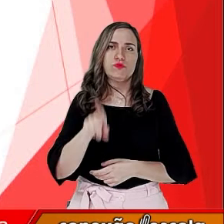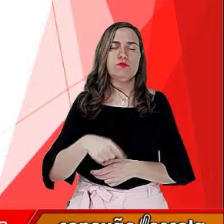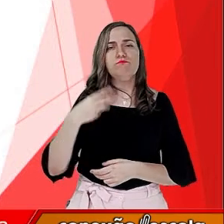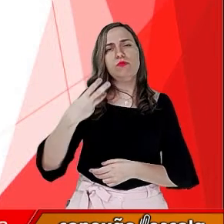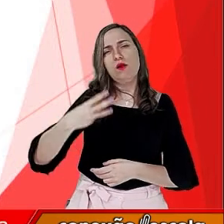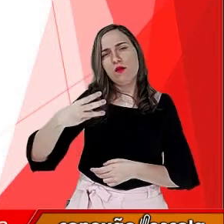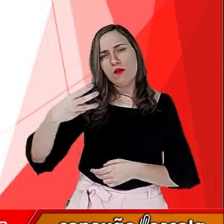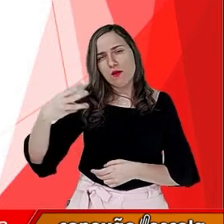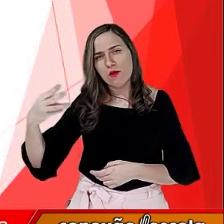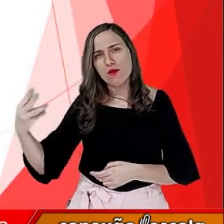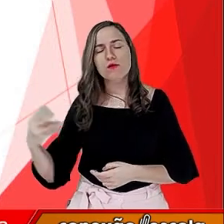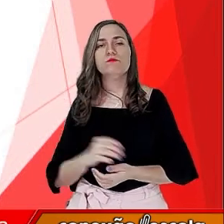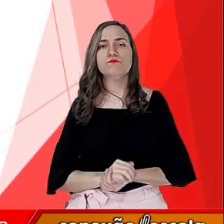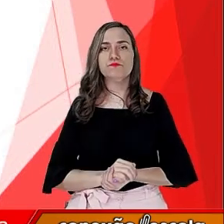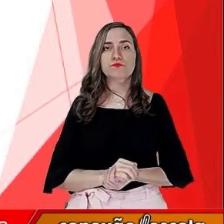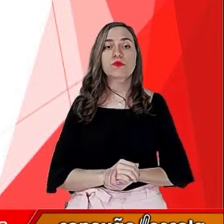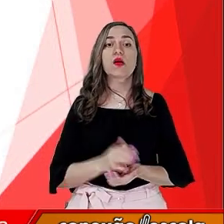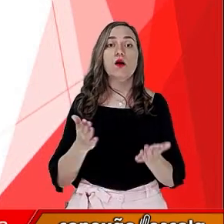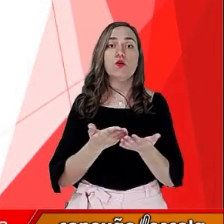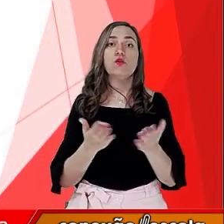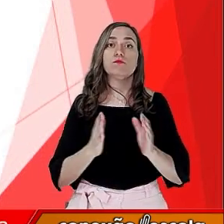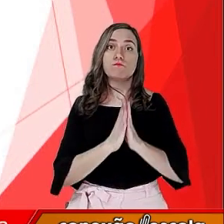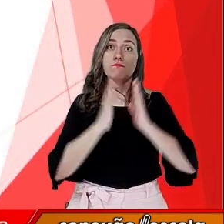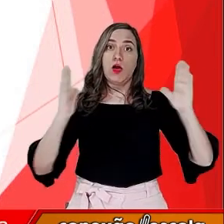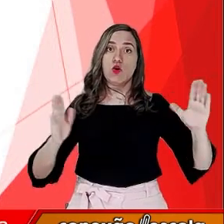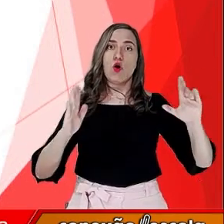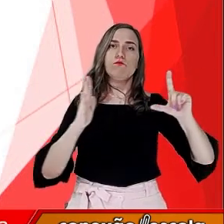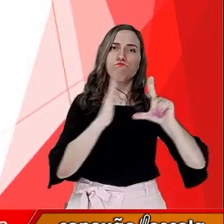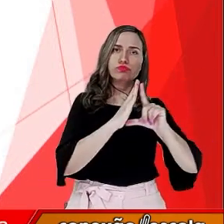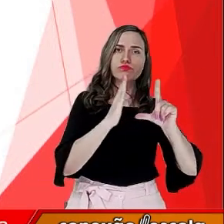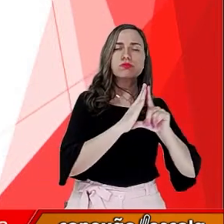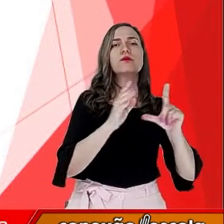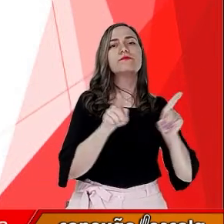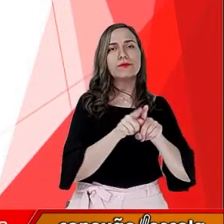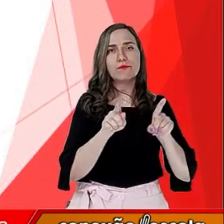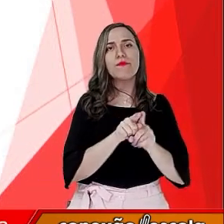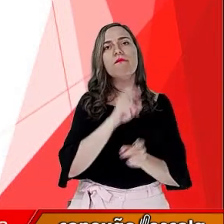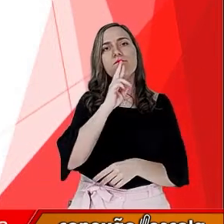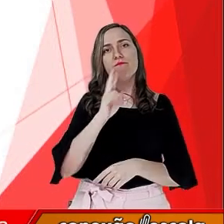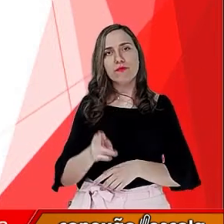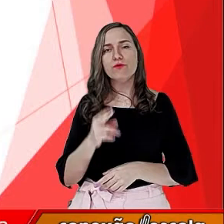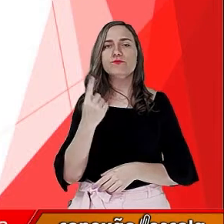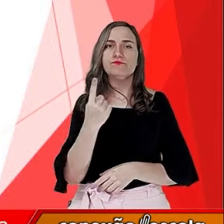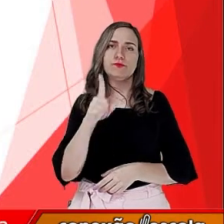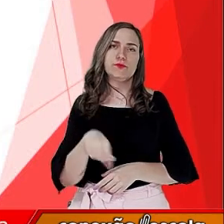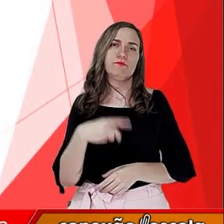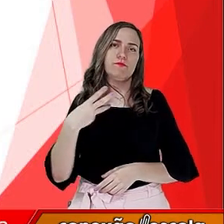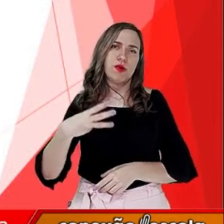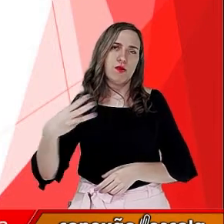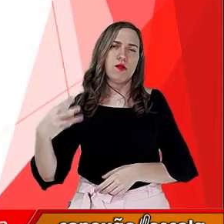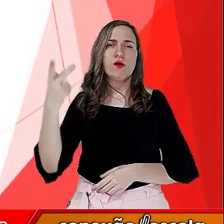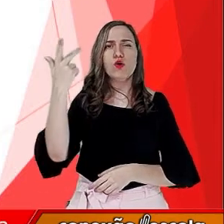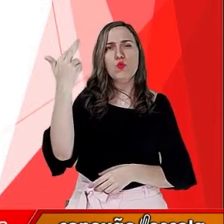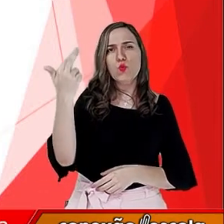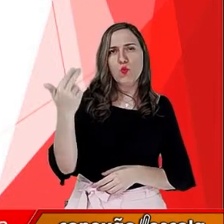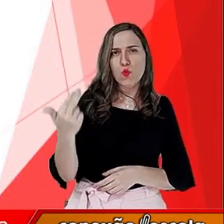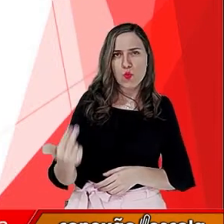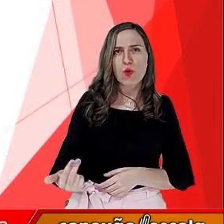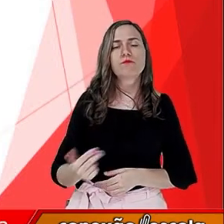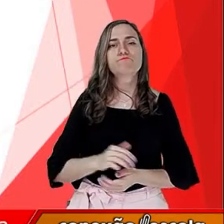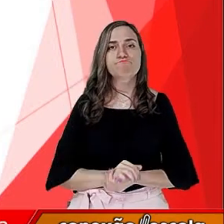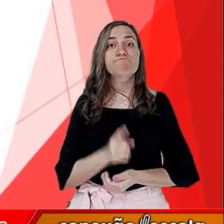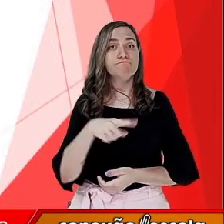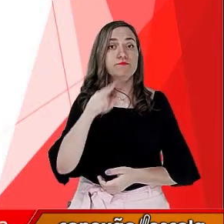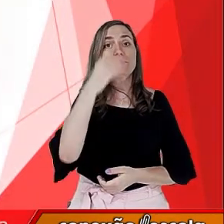do último caso, eu também vou ter a mesma dízima periódica. Então, agora você já sabe